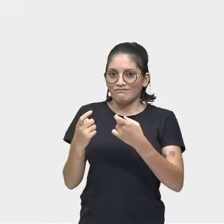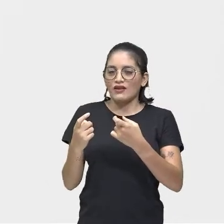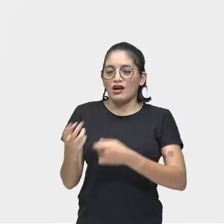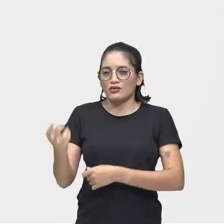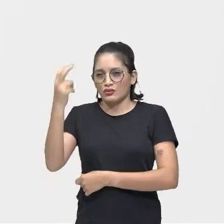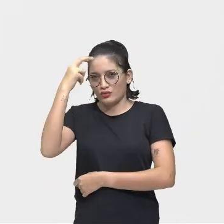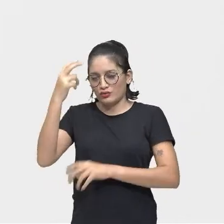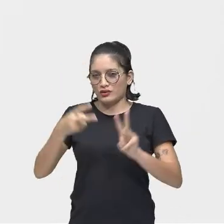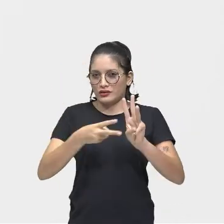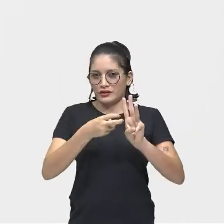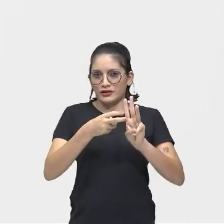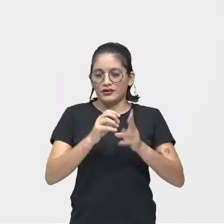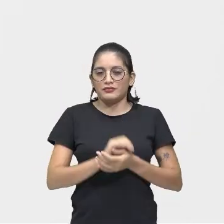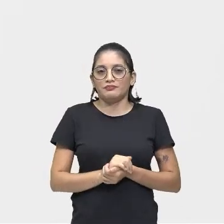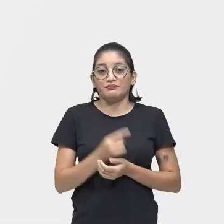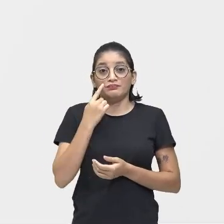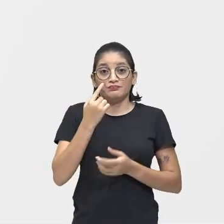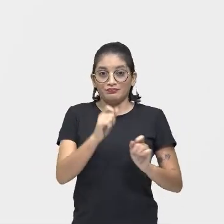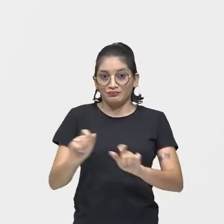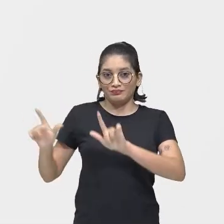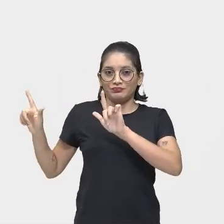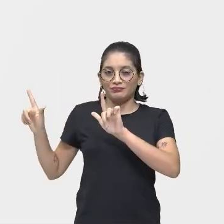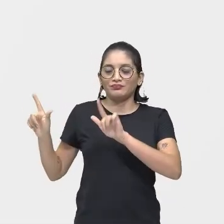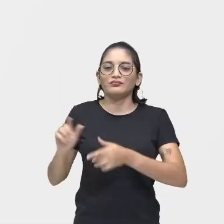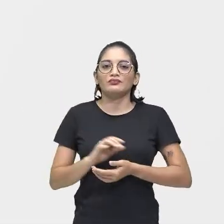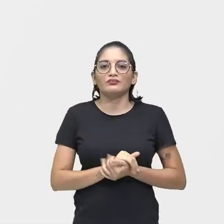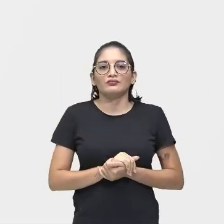indígenas. Próximo slide para a gente.